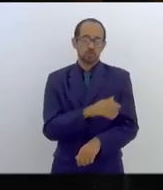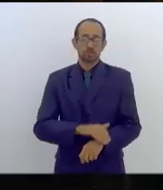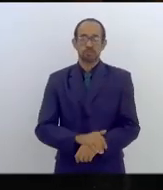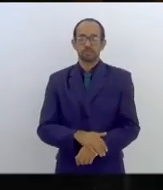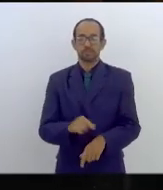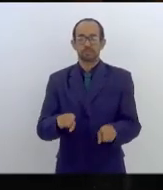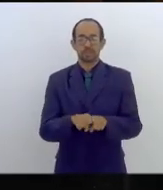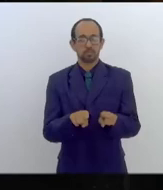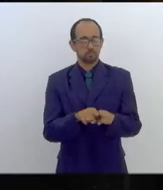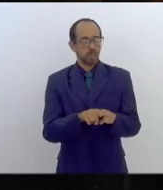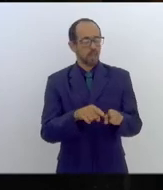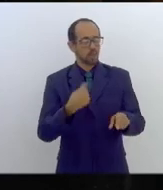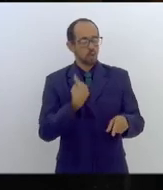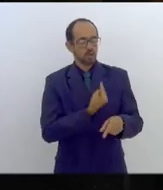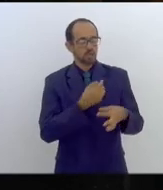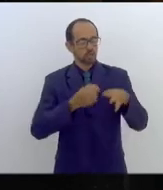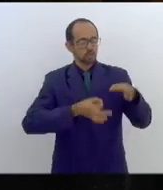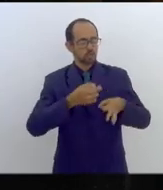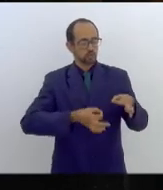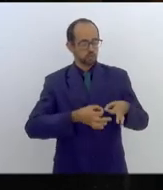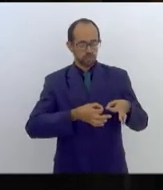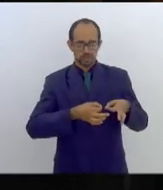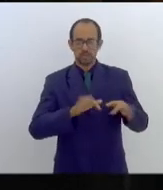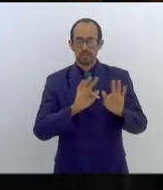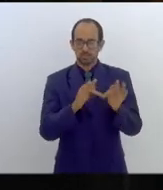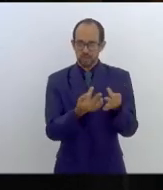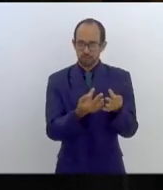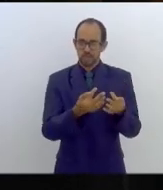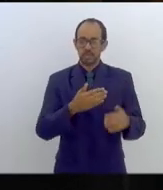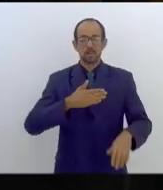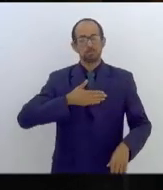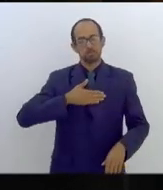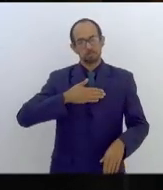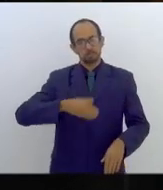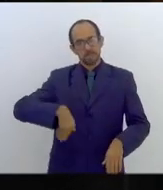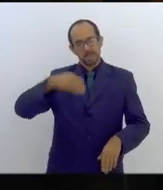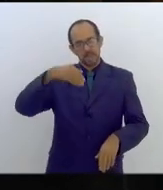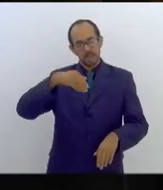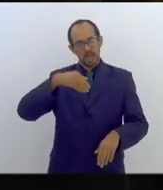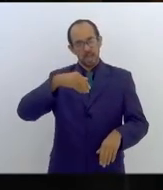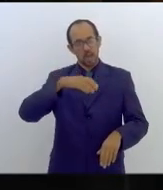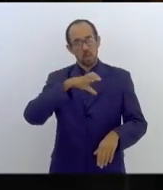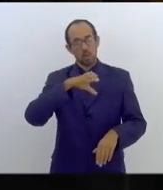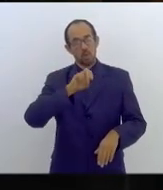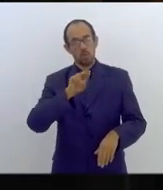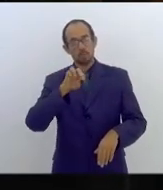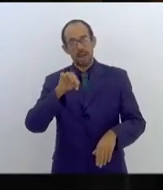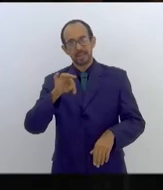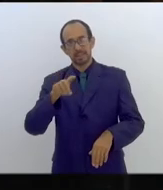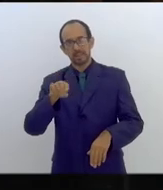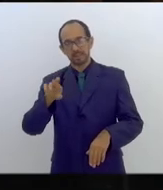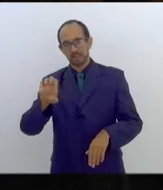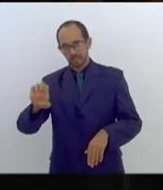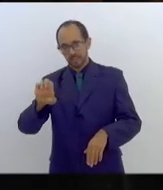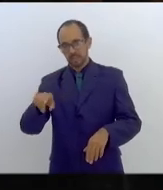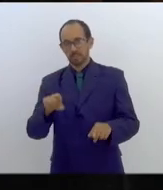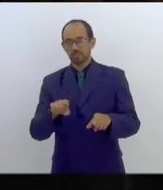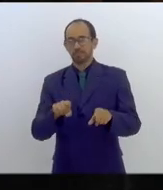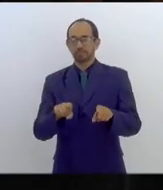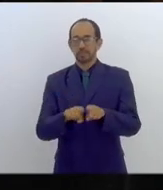juíza de família é também minha comadre Não posso fazer e me permite saudades todos os advogados aí uma questão de hierarquia